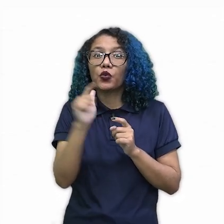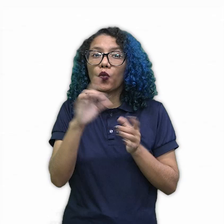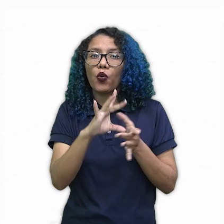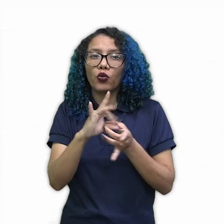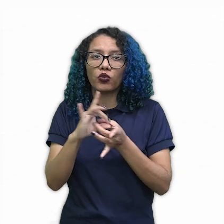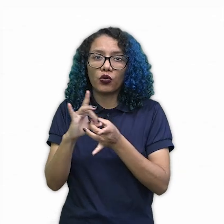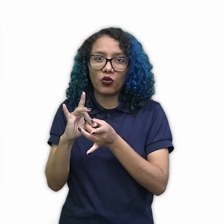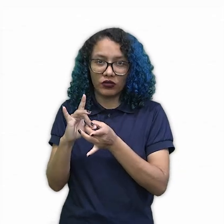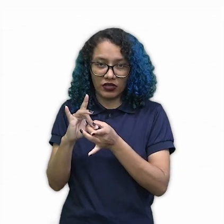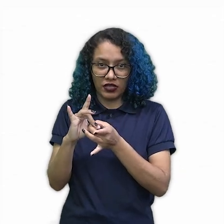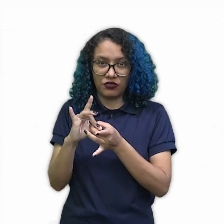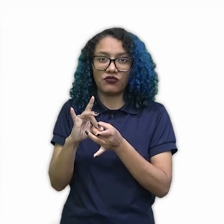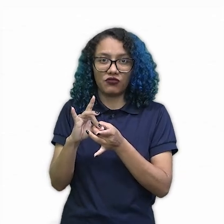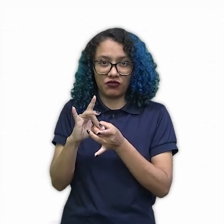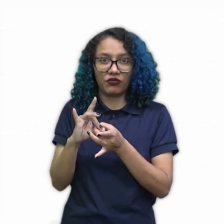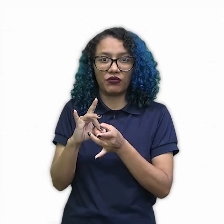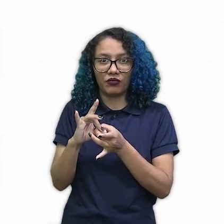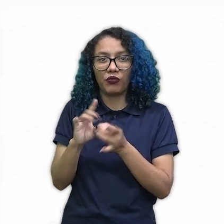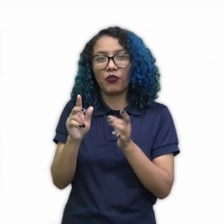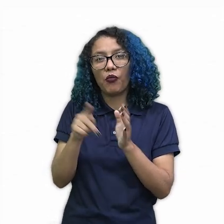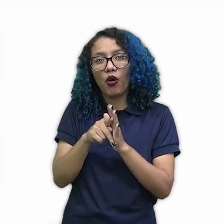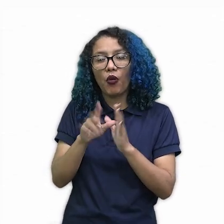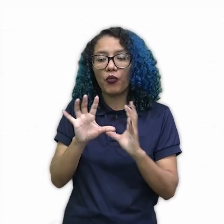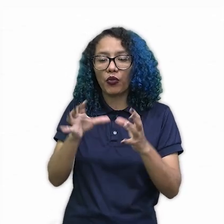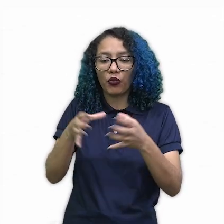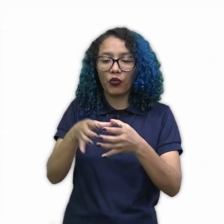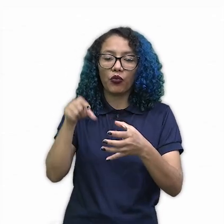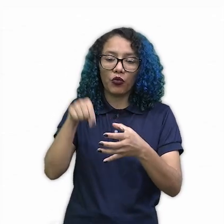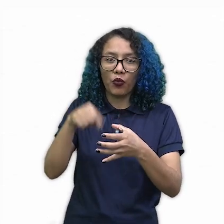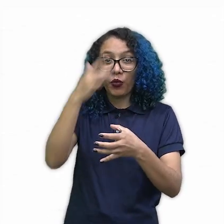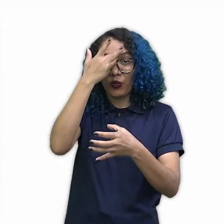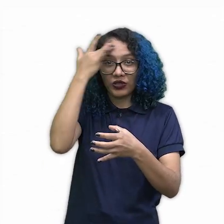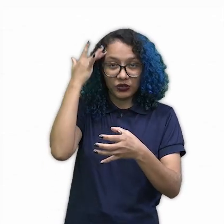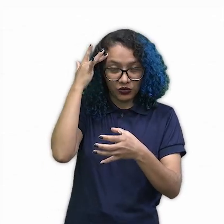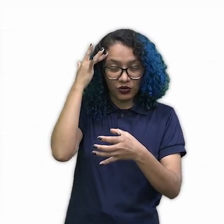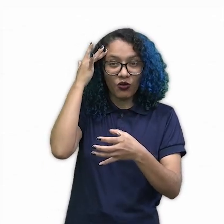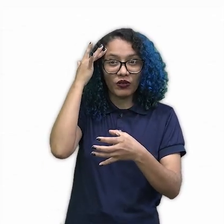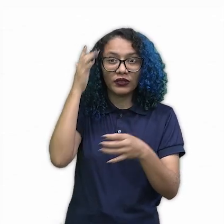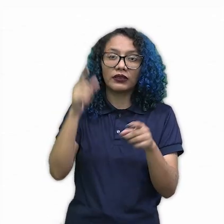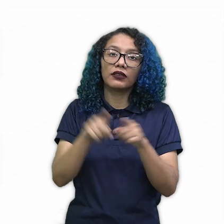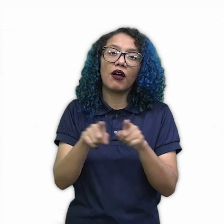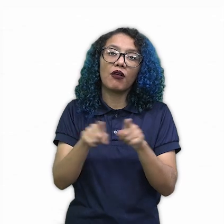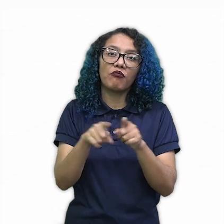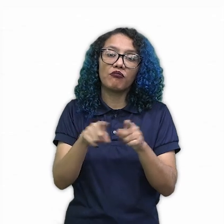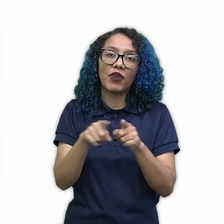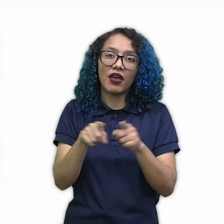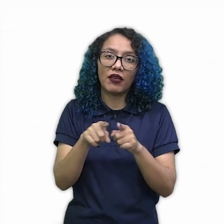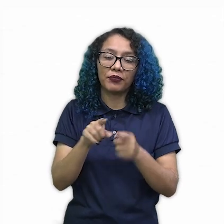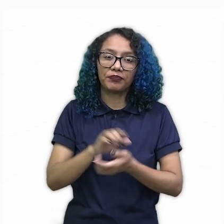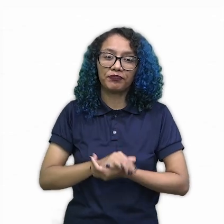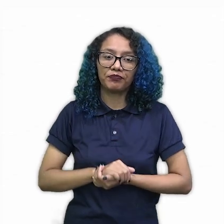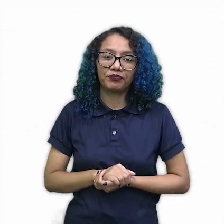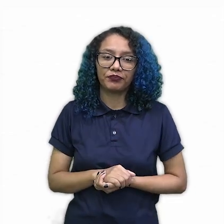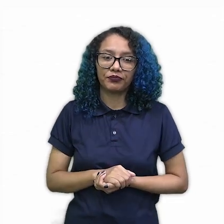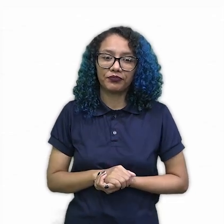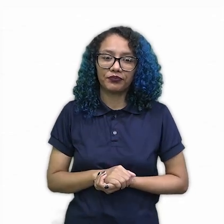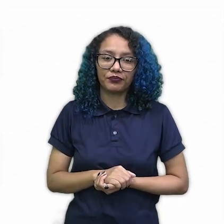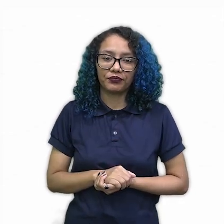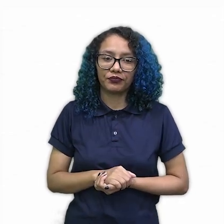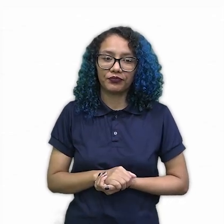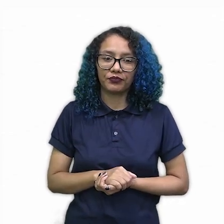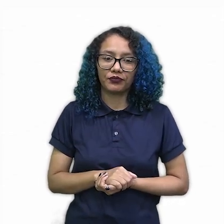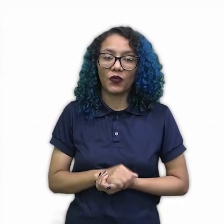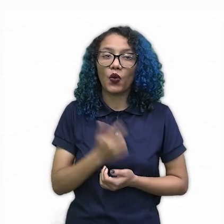situações voltadas para um grupo de pessoas, não é verdade? Outra questão também que a gente fala, nessa mesma linha,